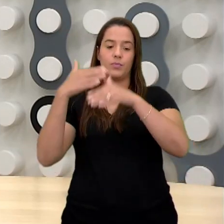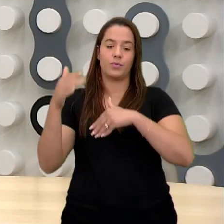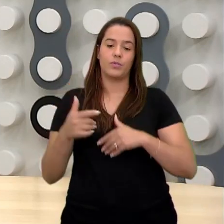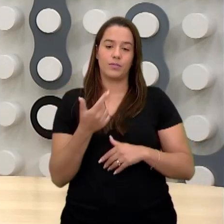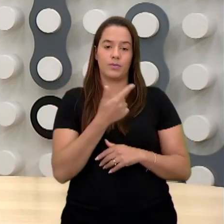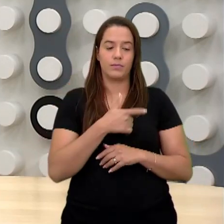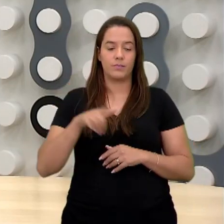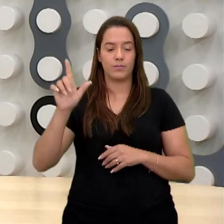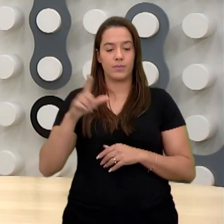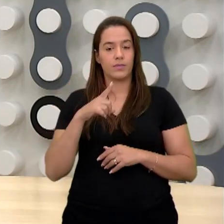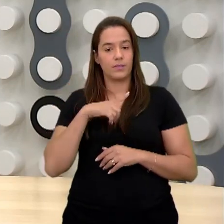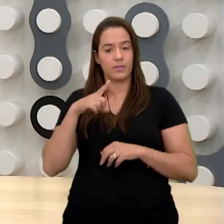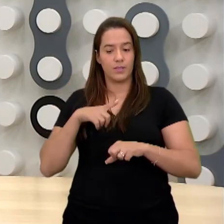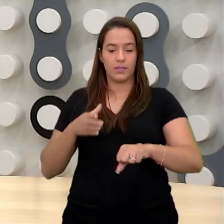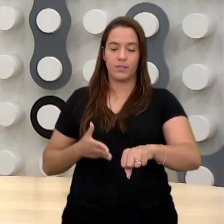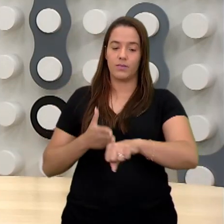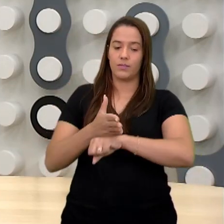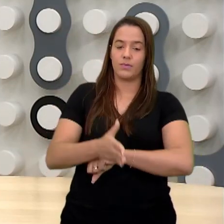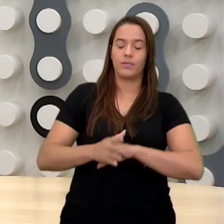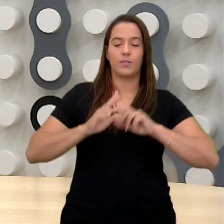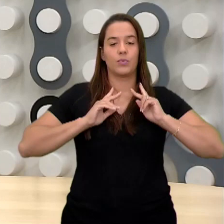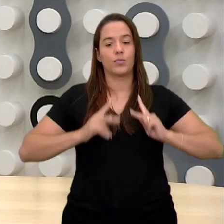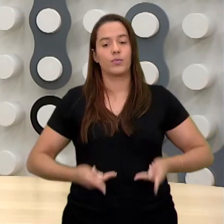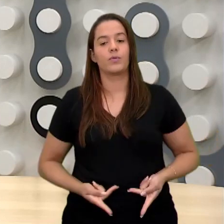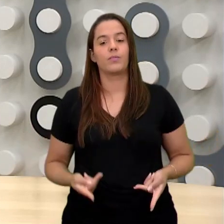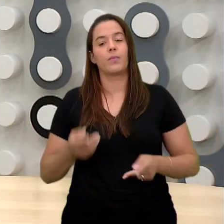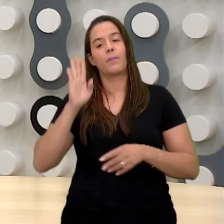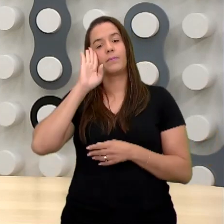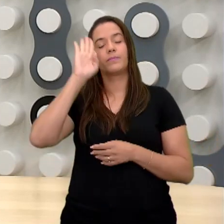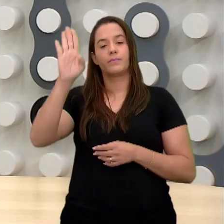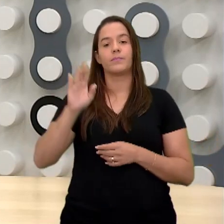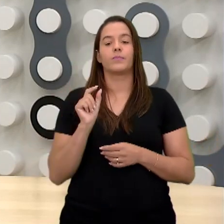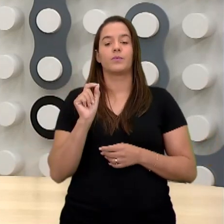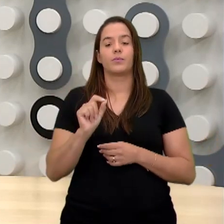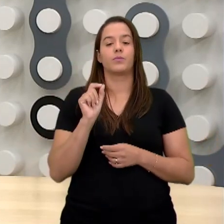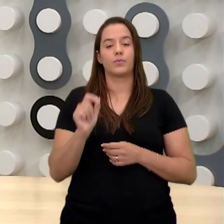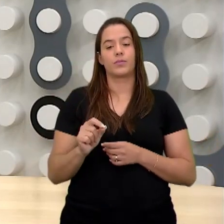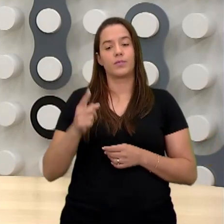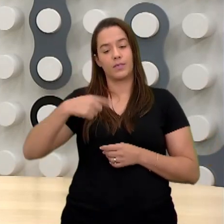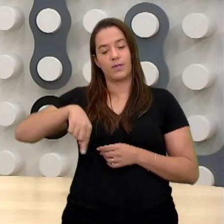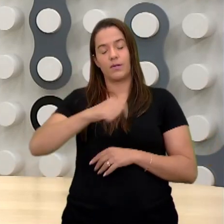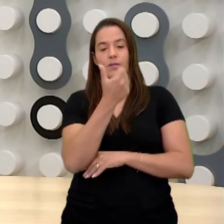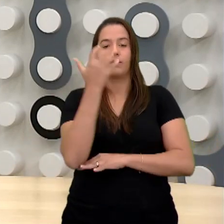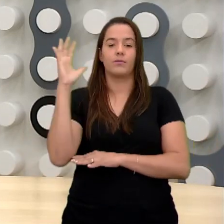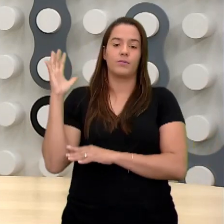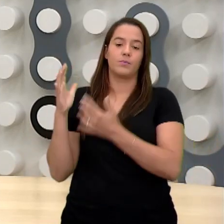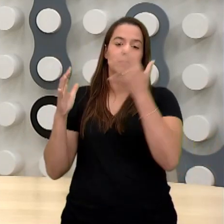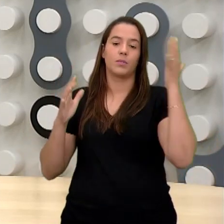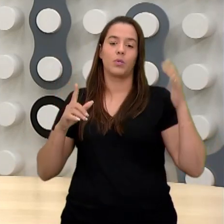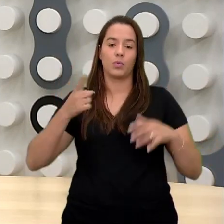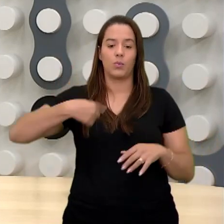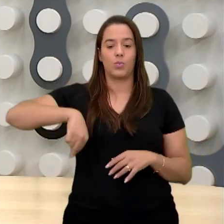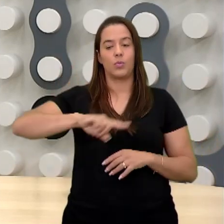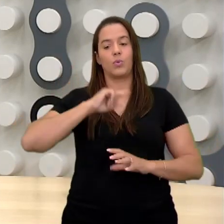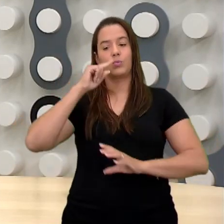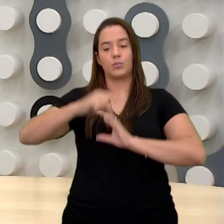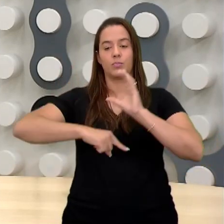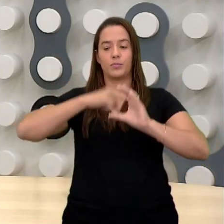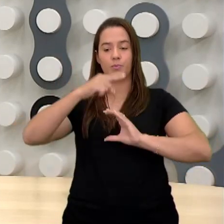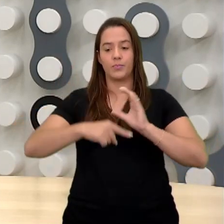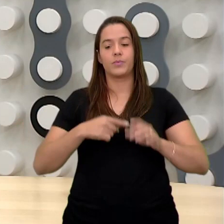de interferência do ser humano, principalmente na natureza do nosso planeta, né? Mas